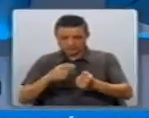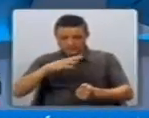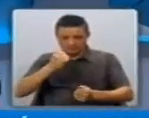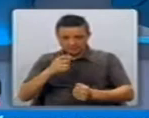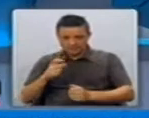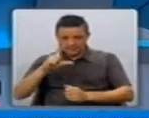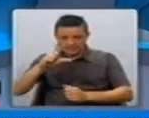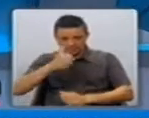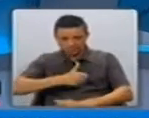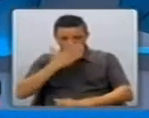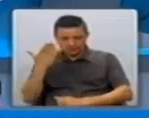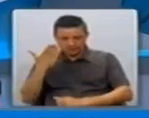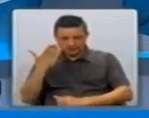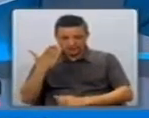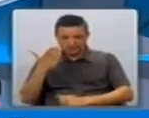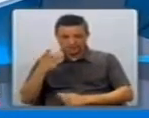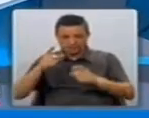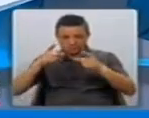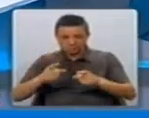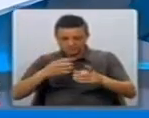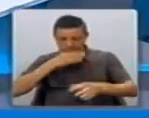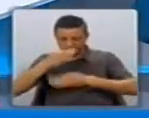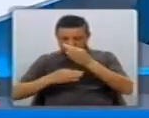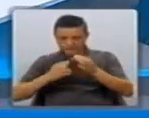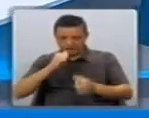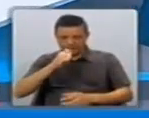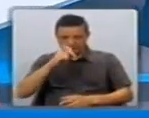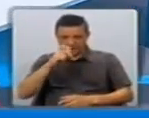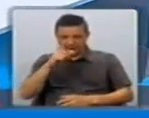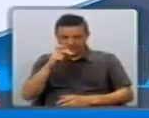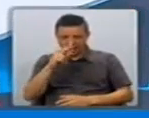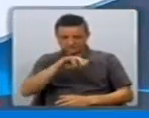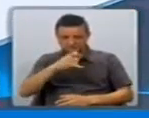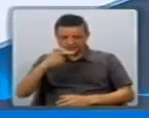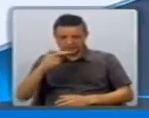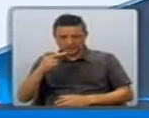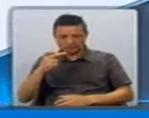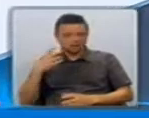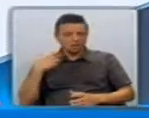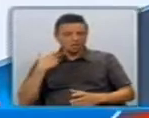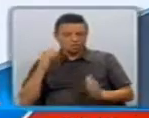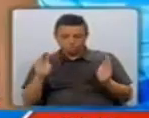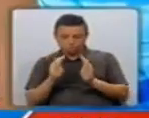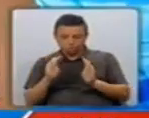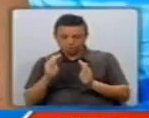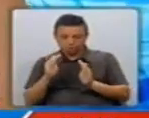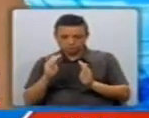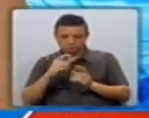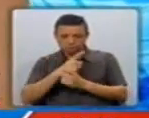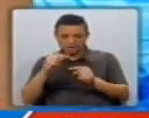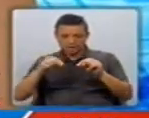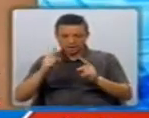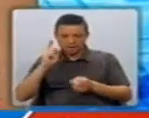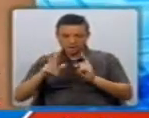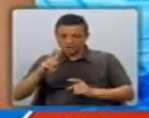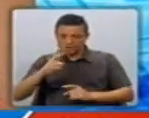Gonçalves. Bom dia. Bom dia, Sandra. Vamos começar por falar de galáxias anãs e ultraluminosas. Que novidades há nesta matéria? São